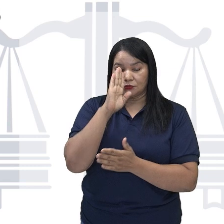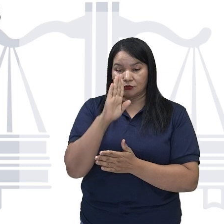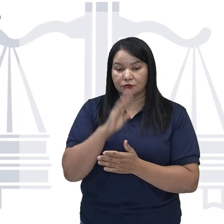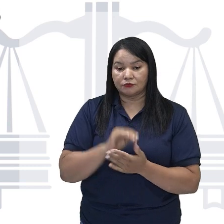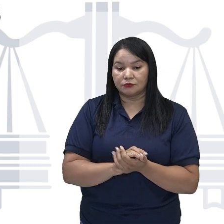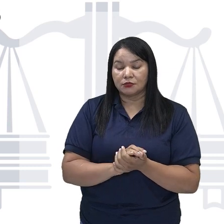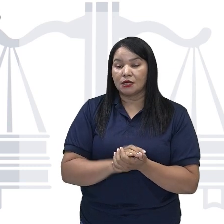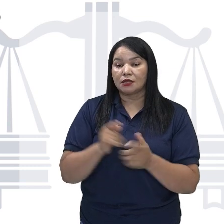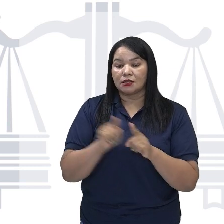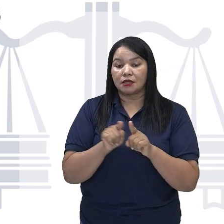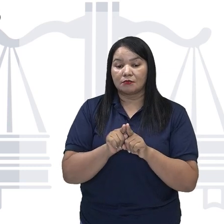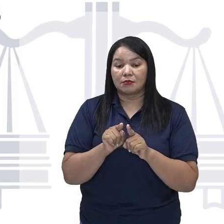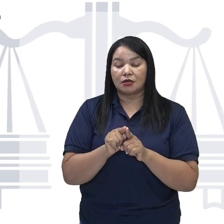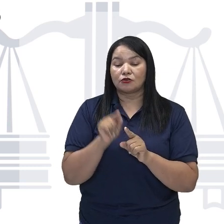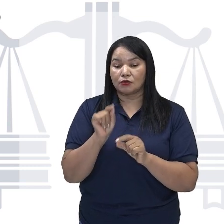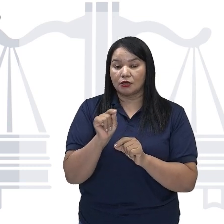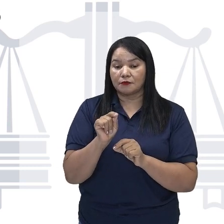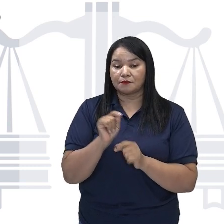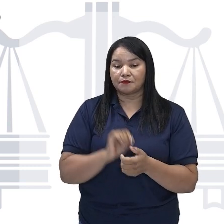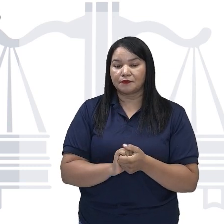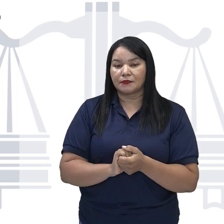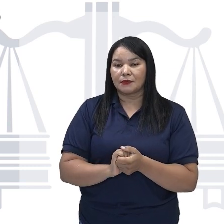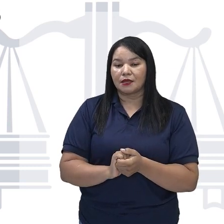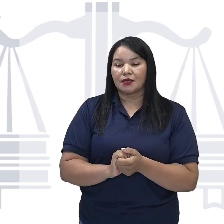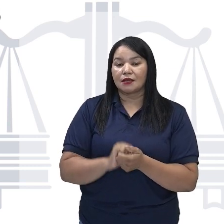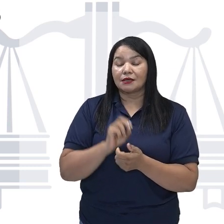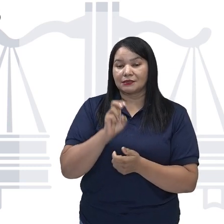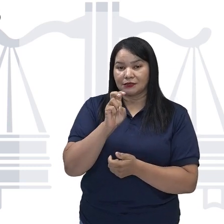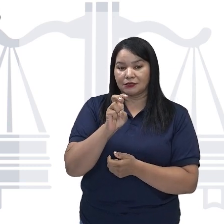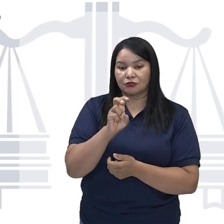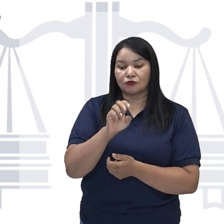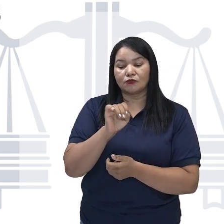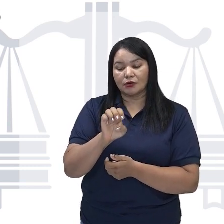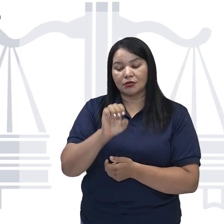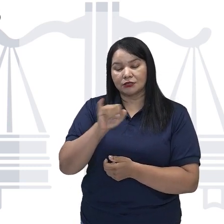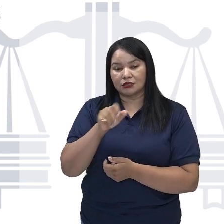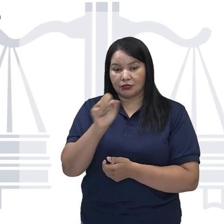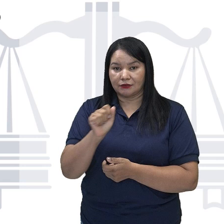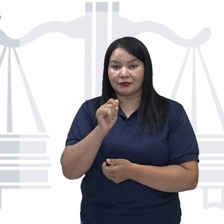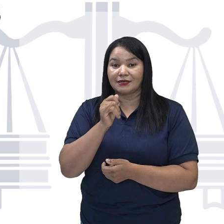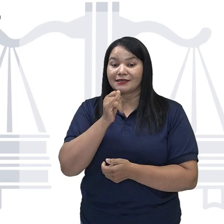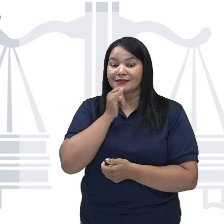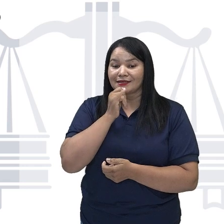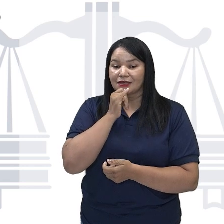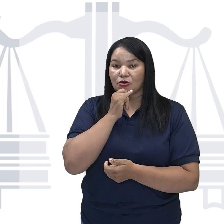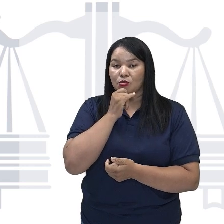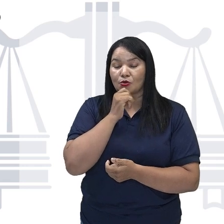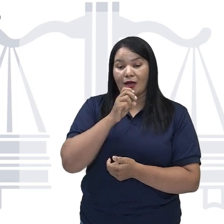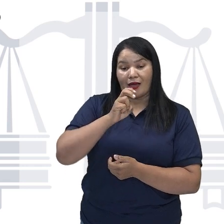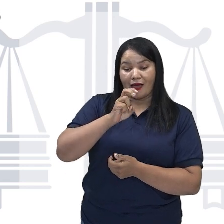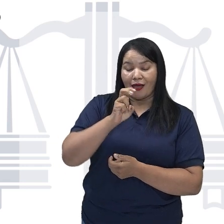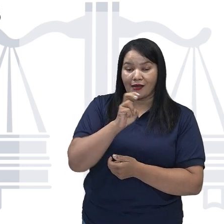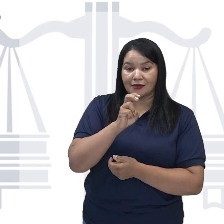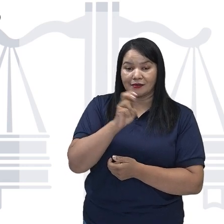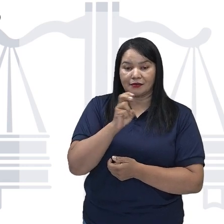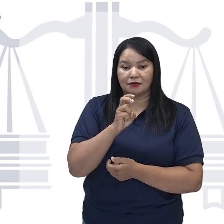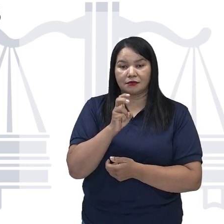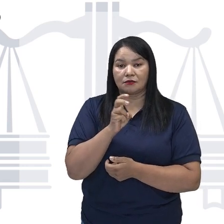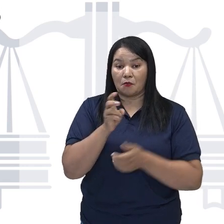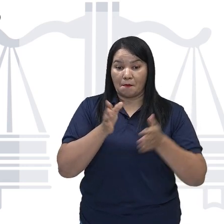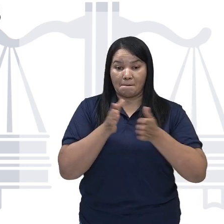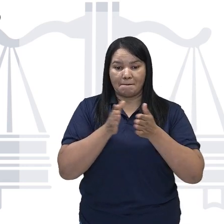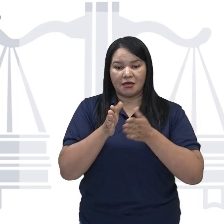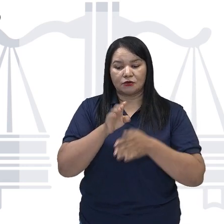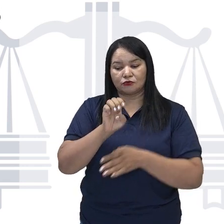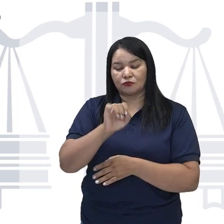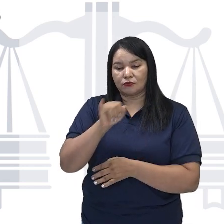Depois vem o 5EJE, que esse exemplo é uma quinta etapa do EJA. Se fosse o terceiro ano do